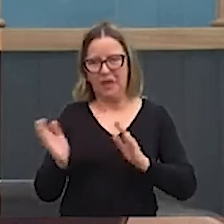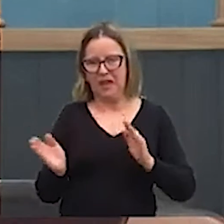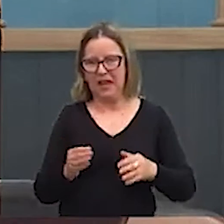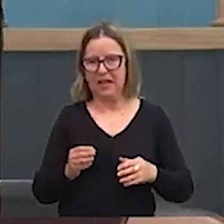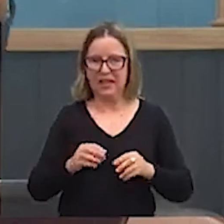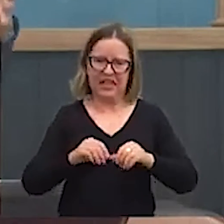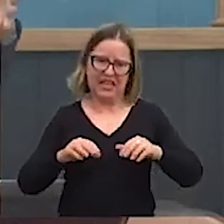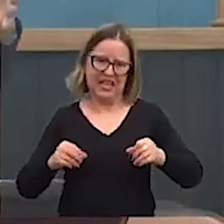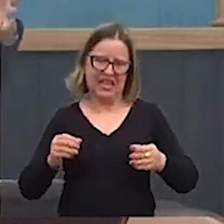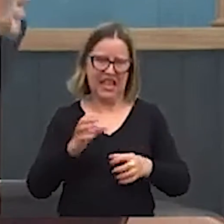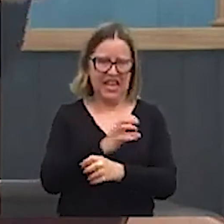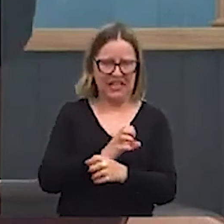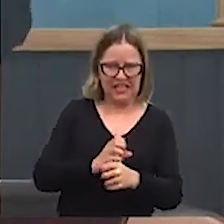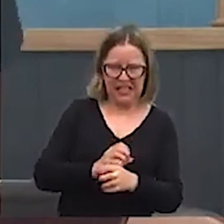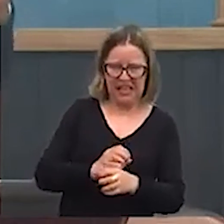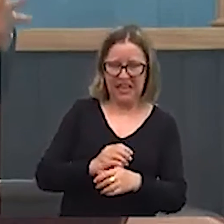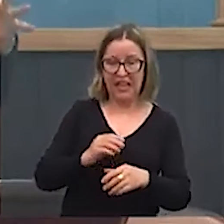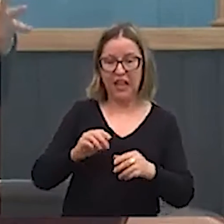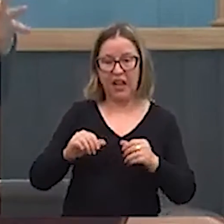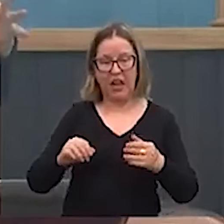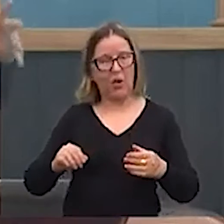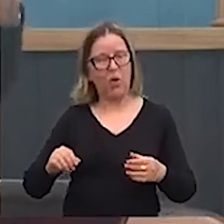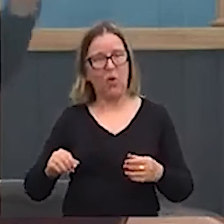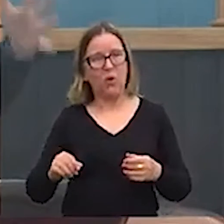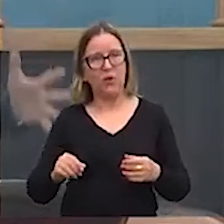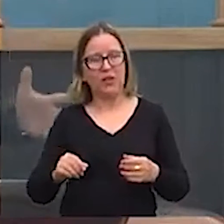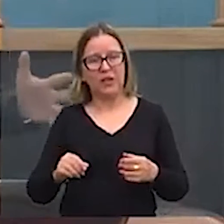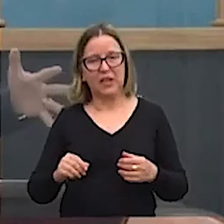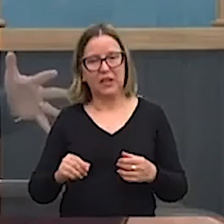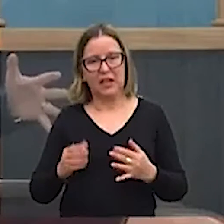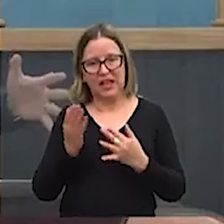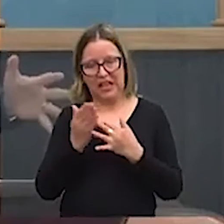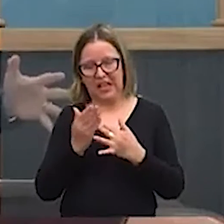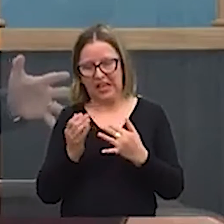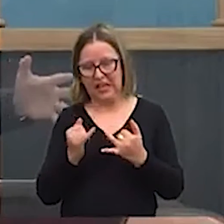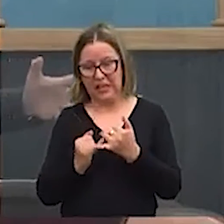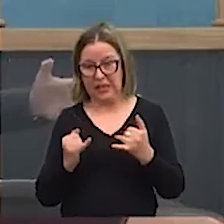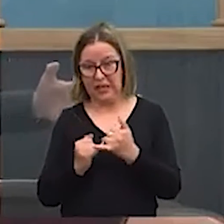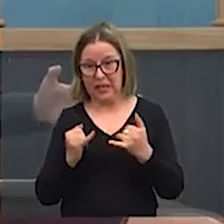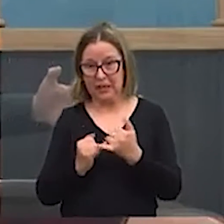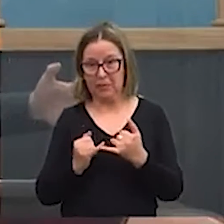A outra caiu entre os espinhos, sufocou. E a outra caiu em boa terra.